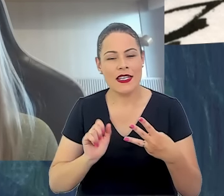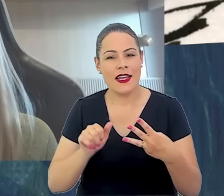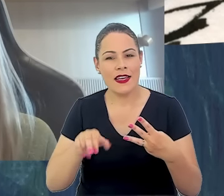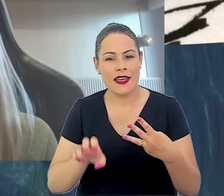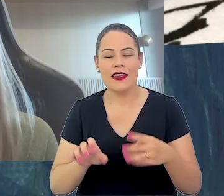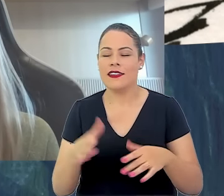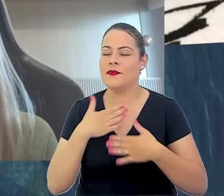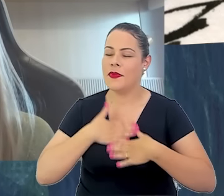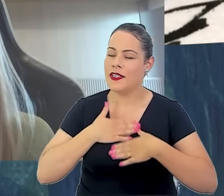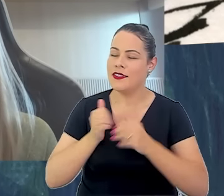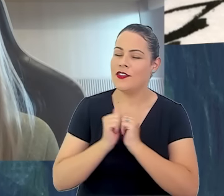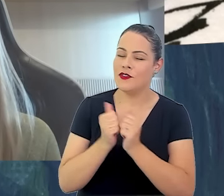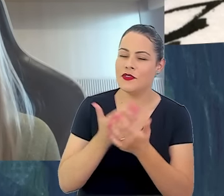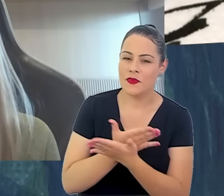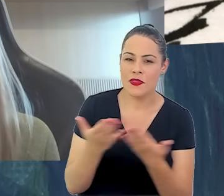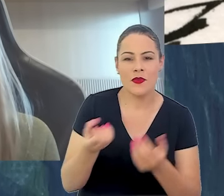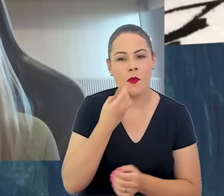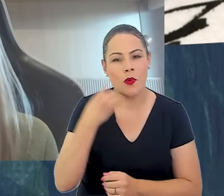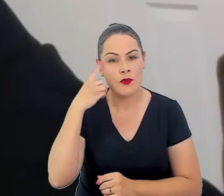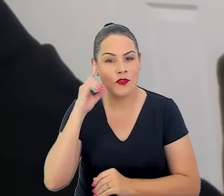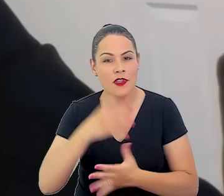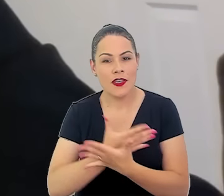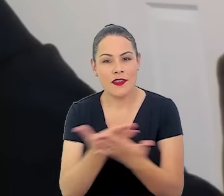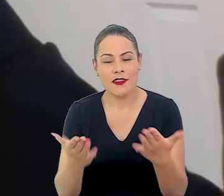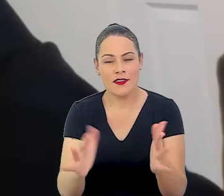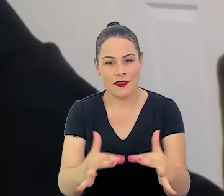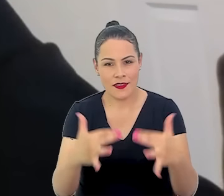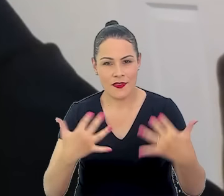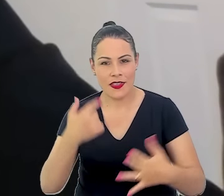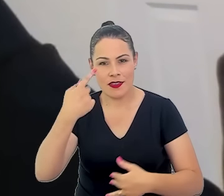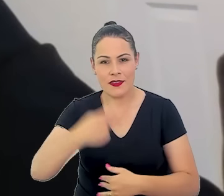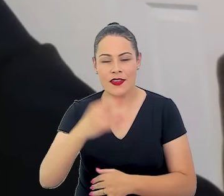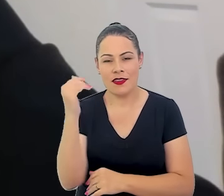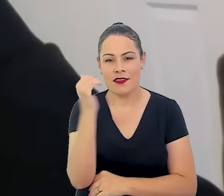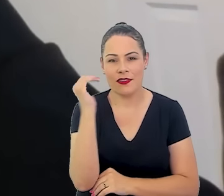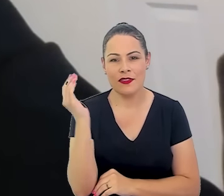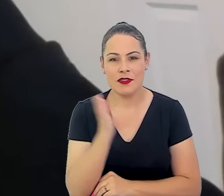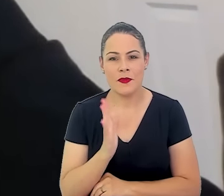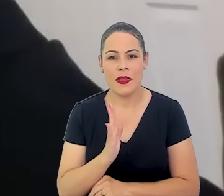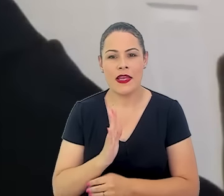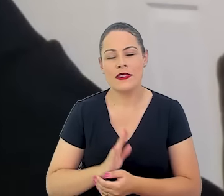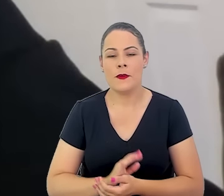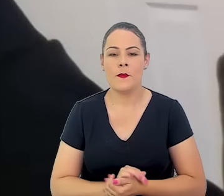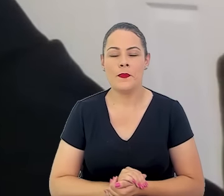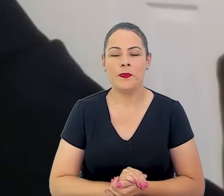Luiz. É um prazer estar aqui com vocês e bom dia a todos que nos escutam aí no Brasil.